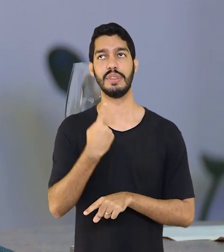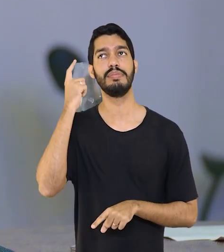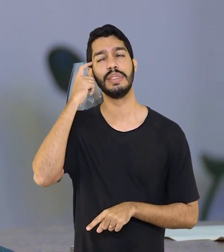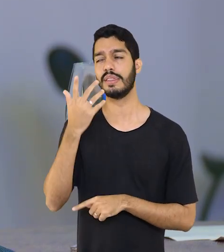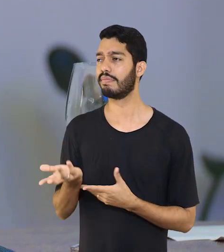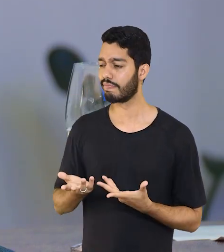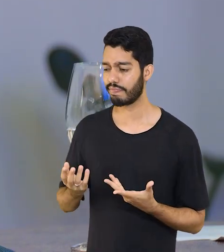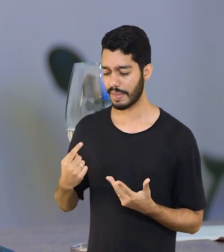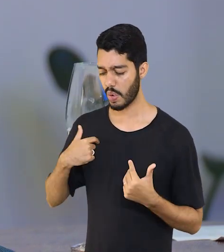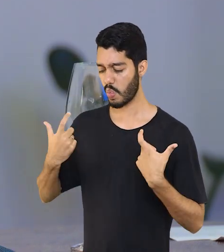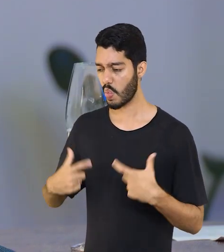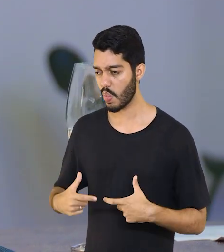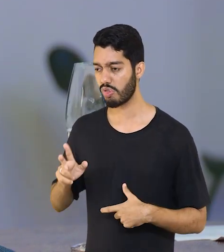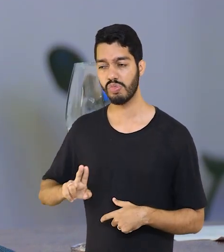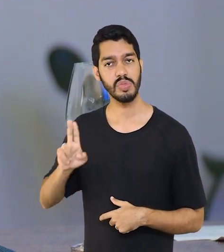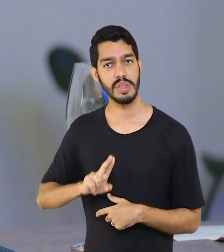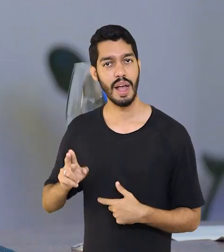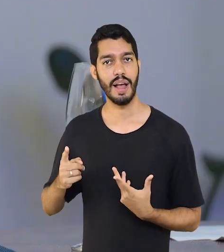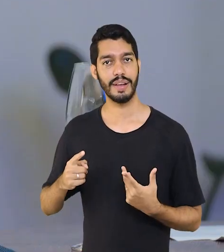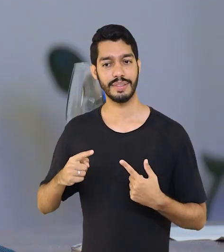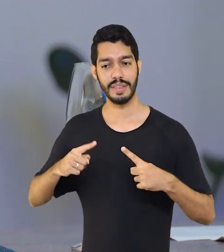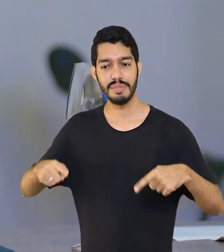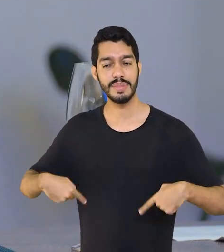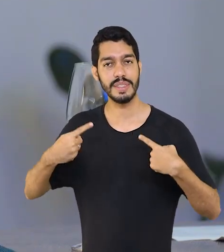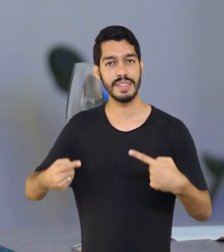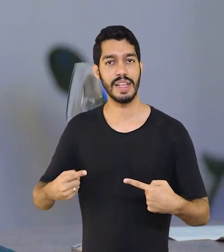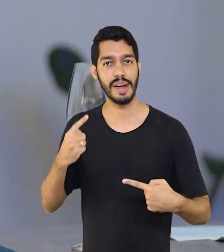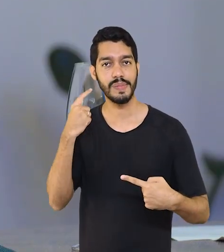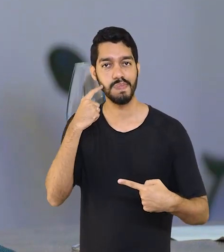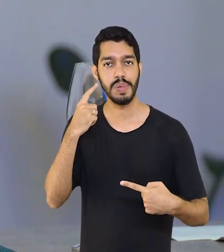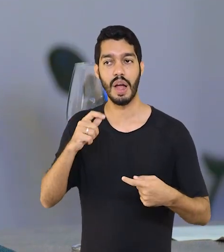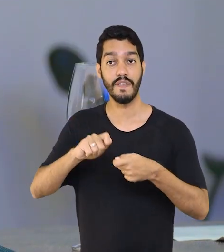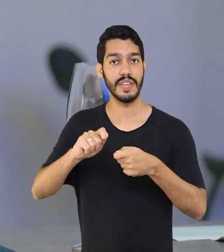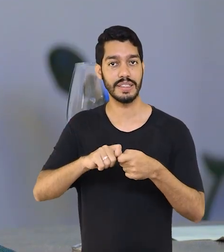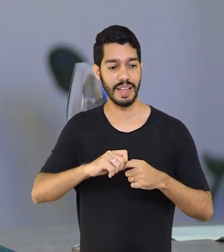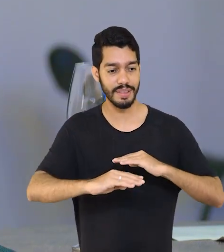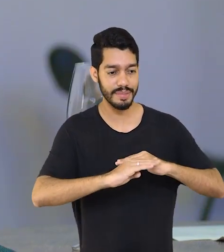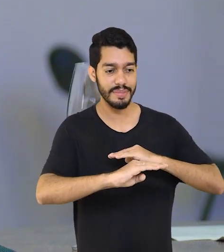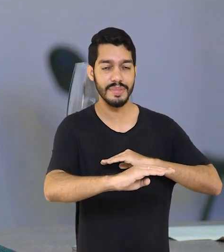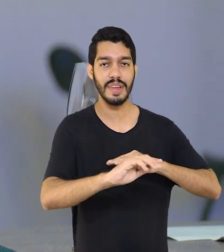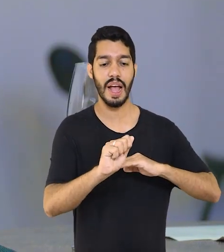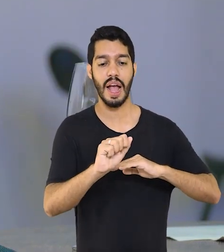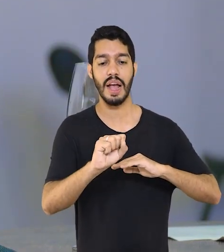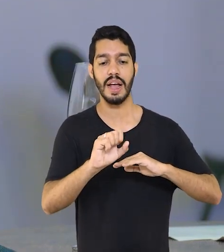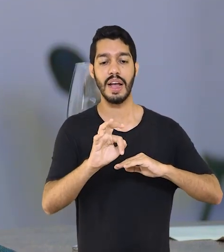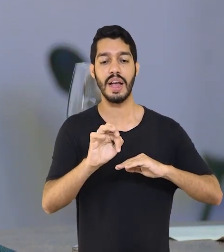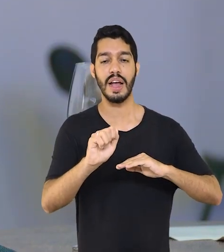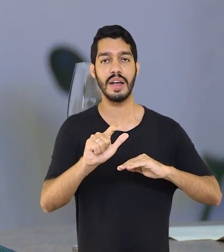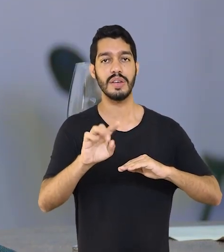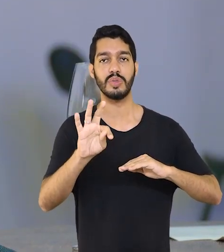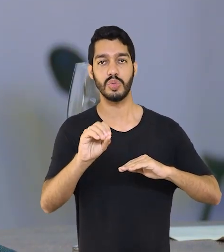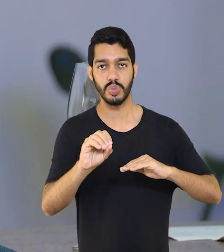importante, a questão do asfalto borracha, onde você usa pneus inservíveis para fazer asfalto, né, e